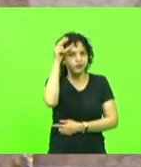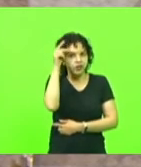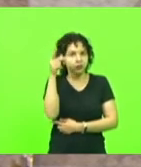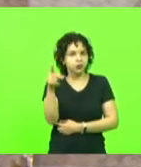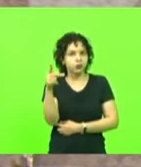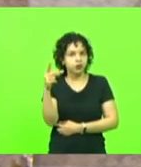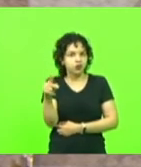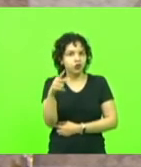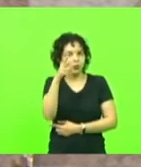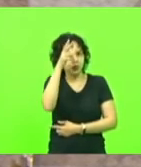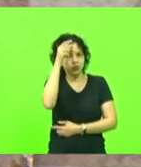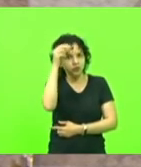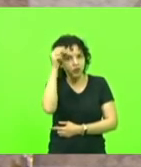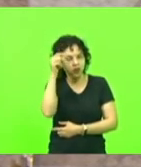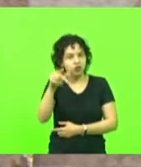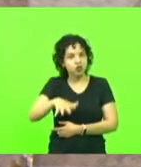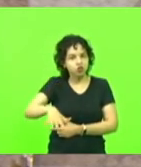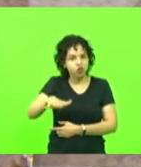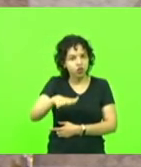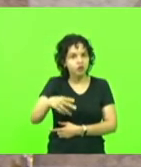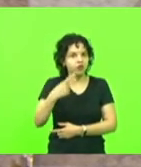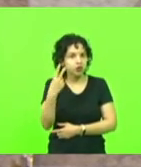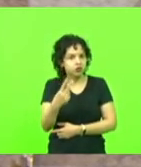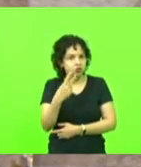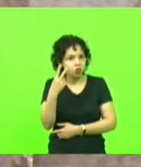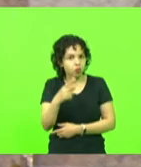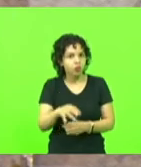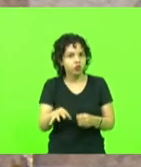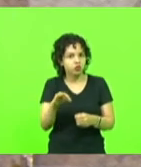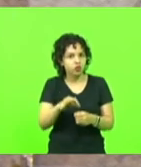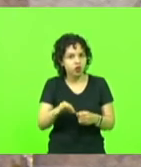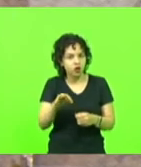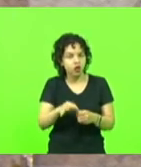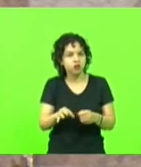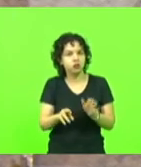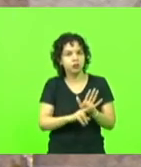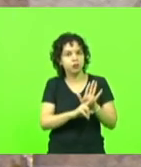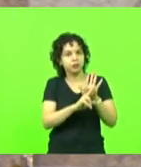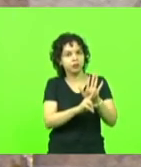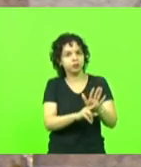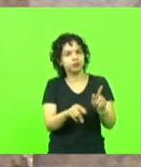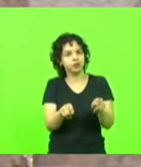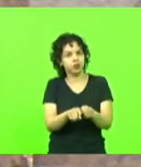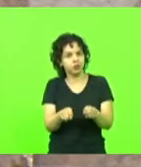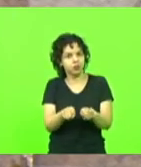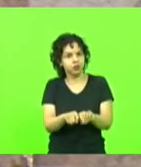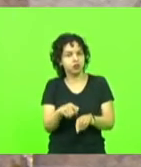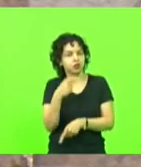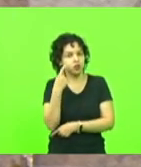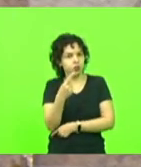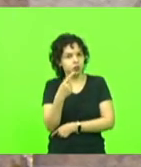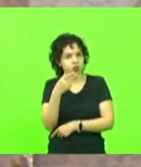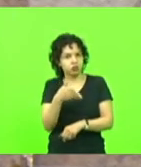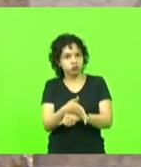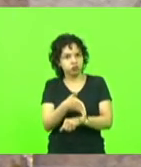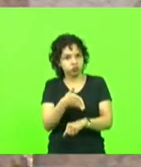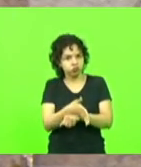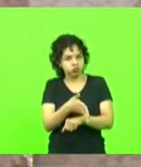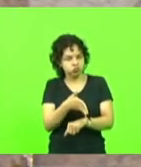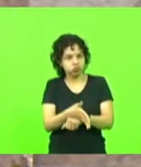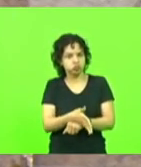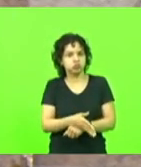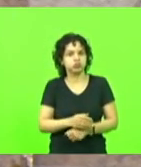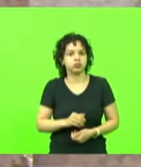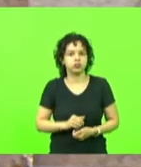da região, vereadores, entidades representativas e deputados também, que compareceram num número significativo,